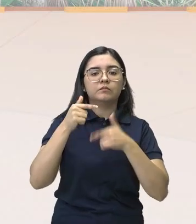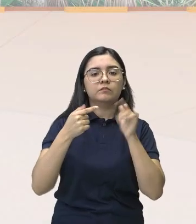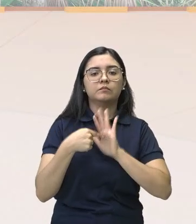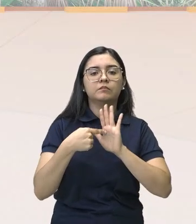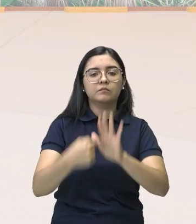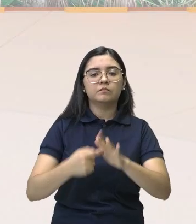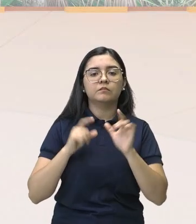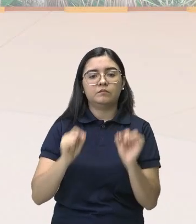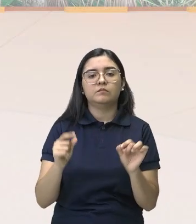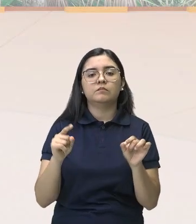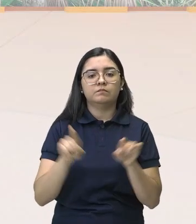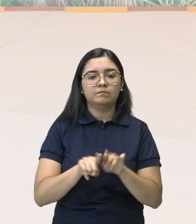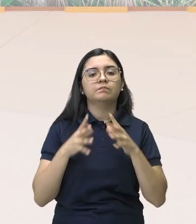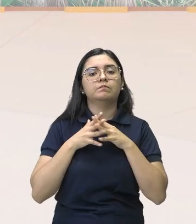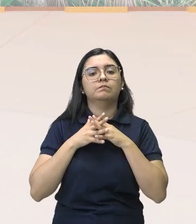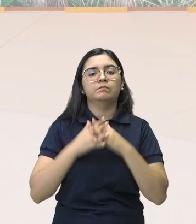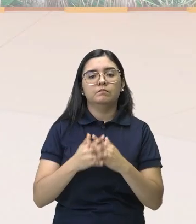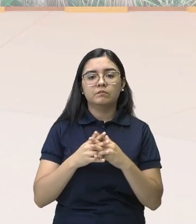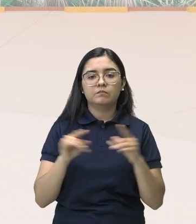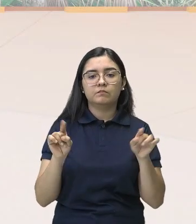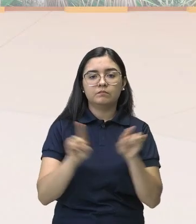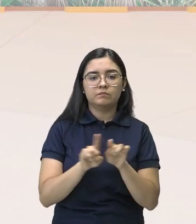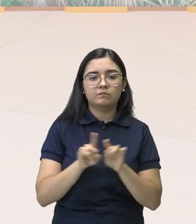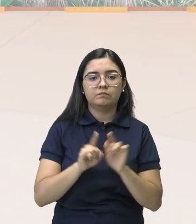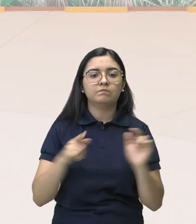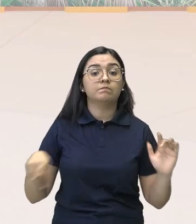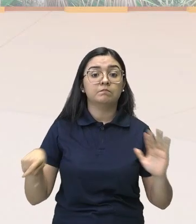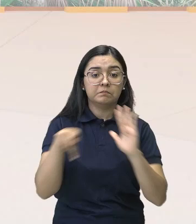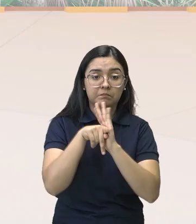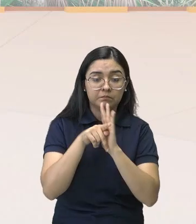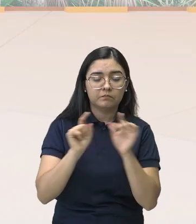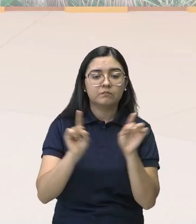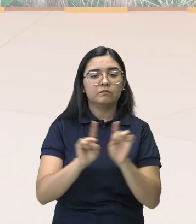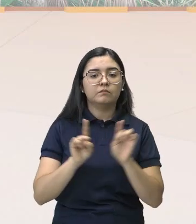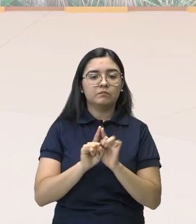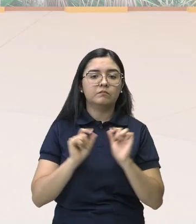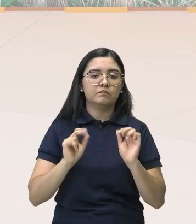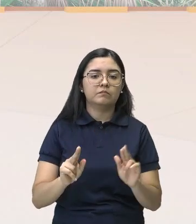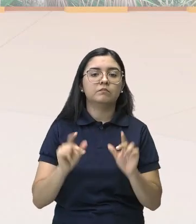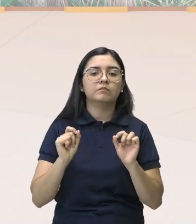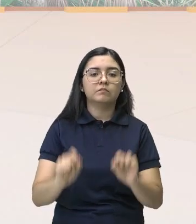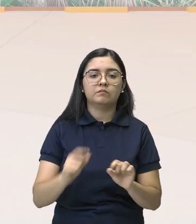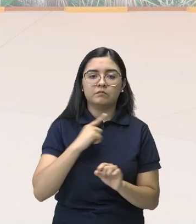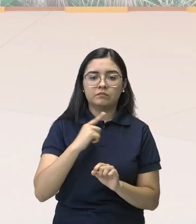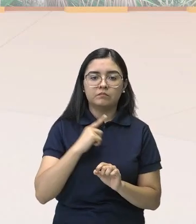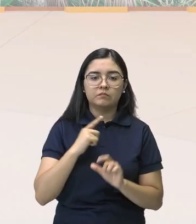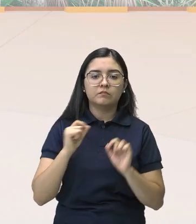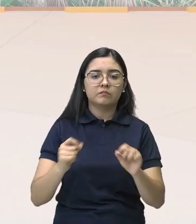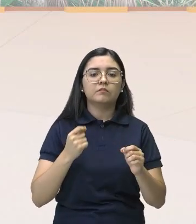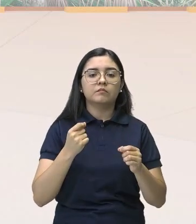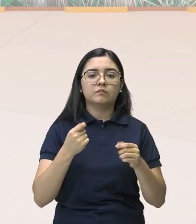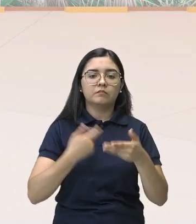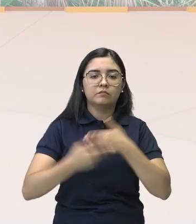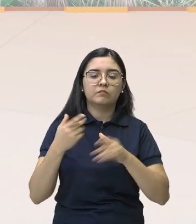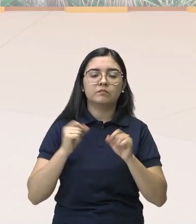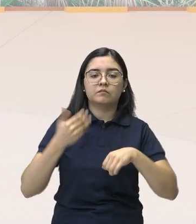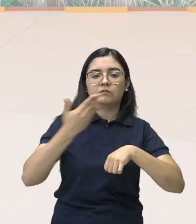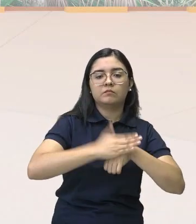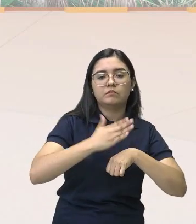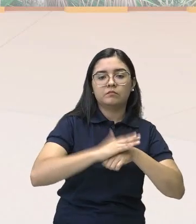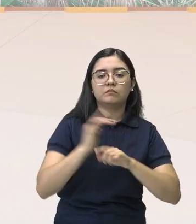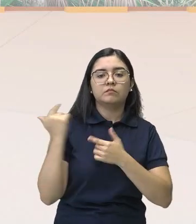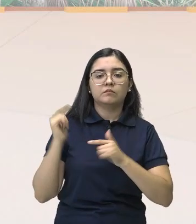uma complexidade muito própria, muito singular, que é moldada pela interação entre